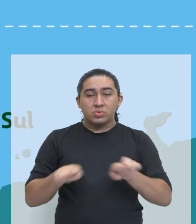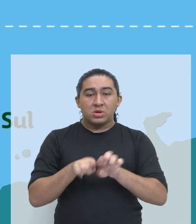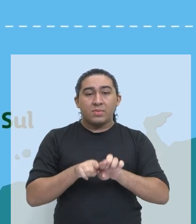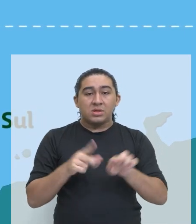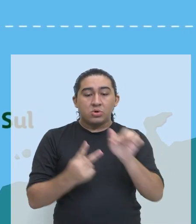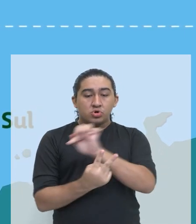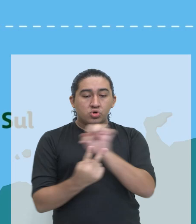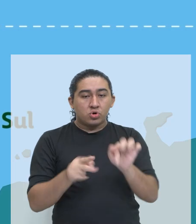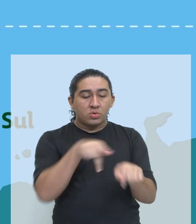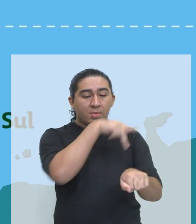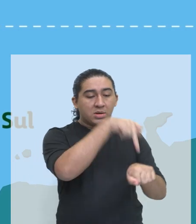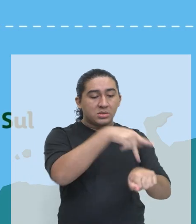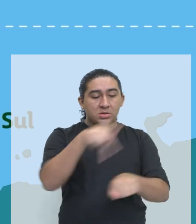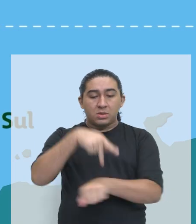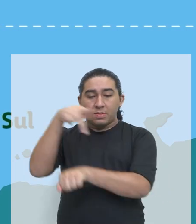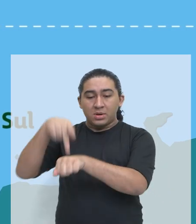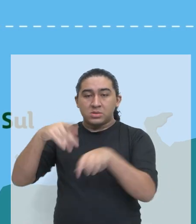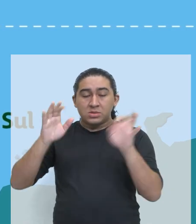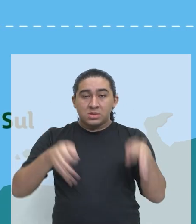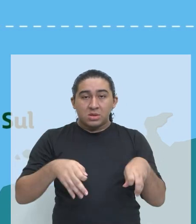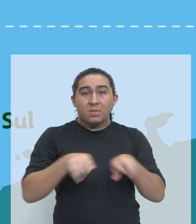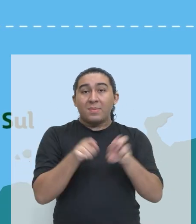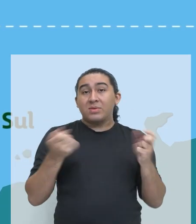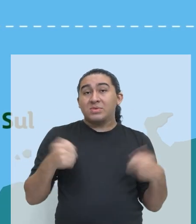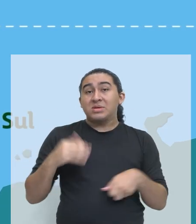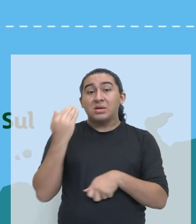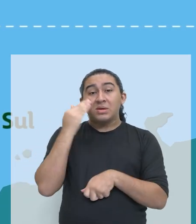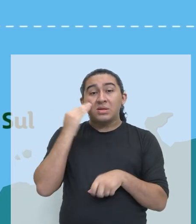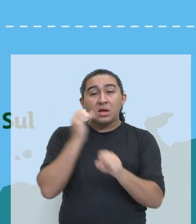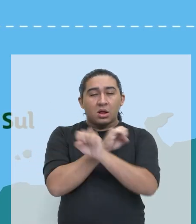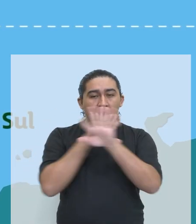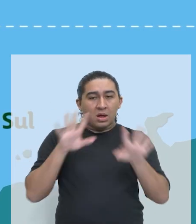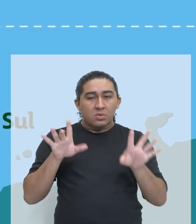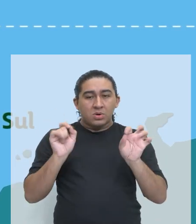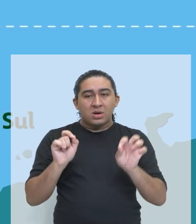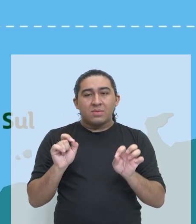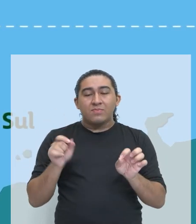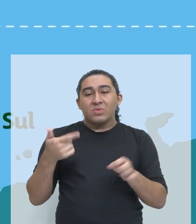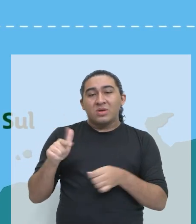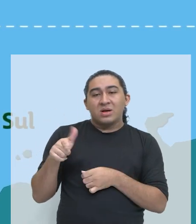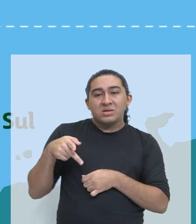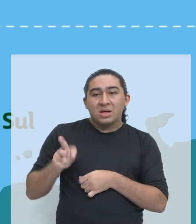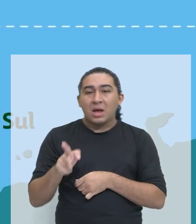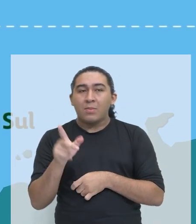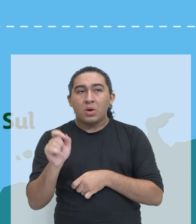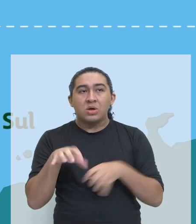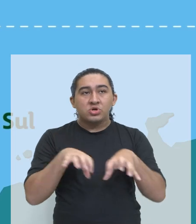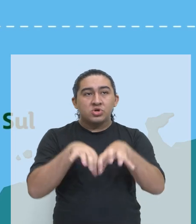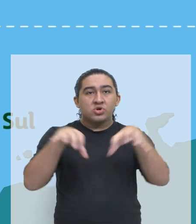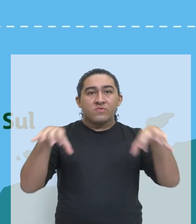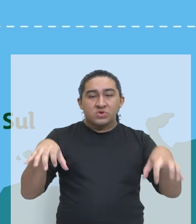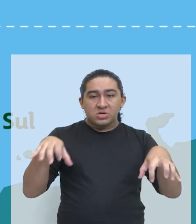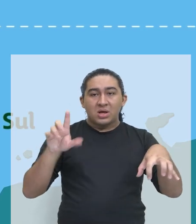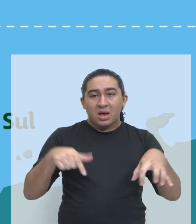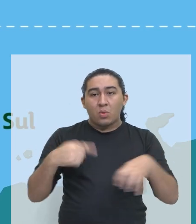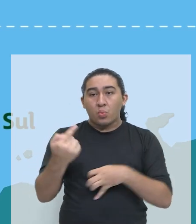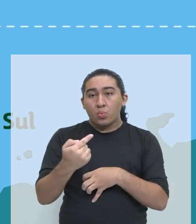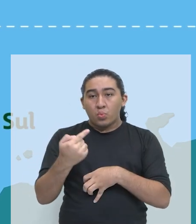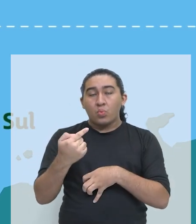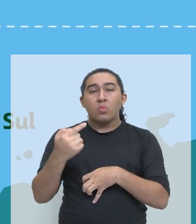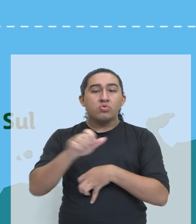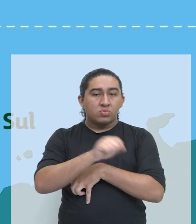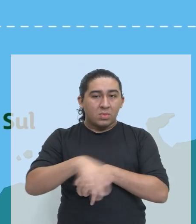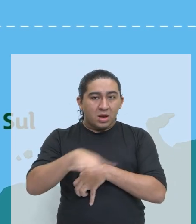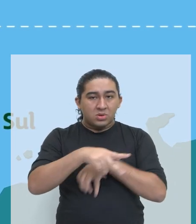entre os dois países, entre os dois territórios, mas precisamos entender que nem sempre a Coreia ela foi dividida. Era um único território, é